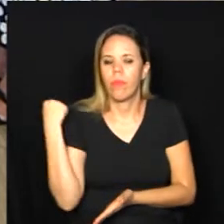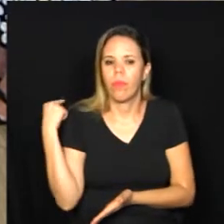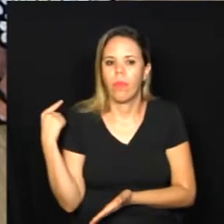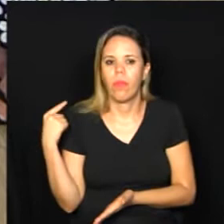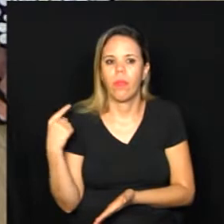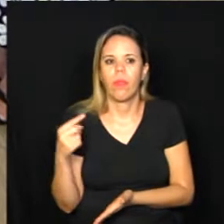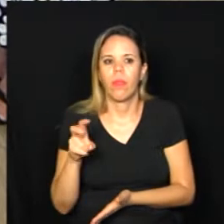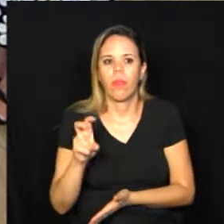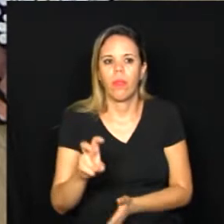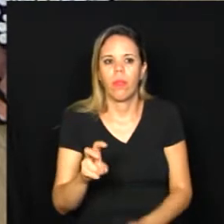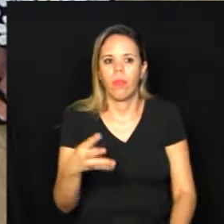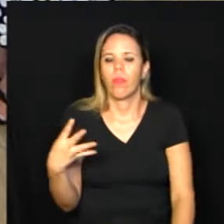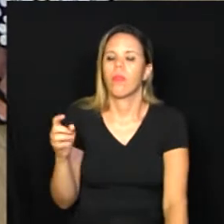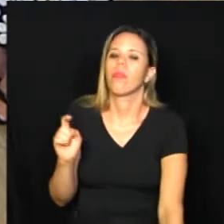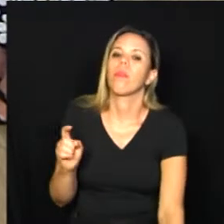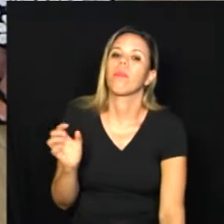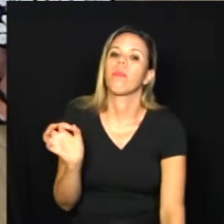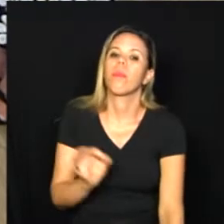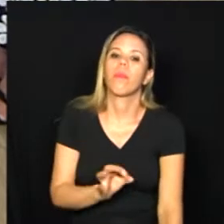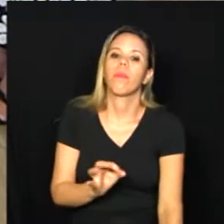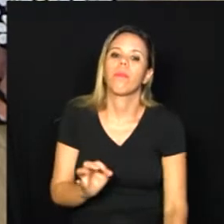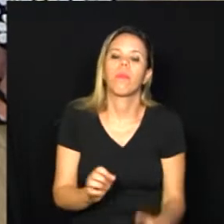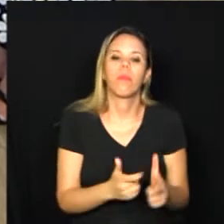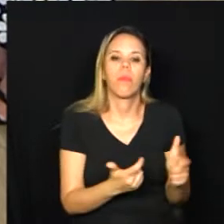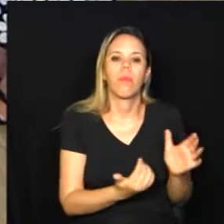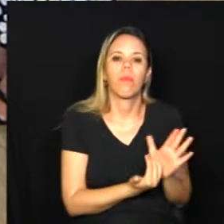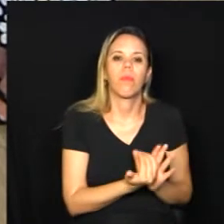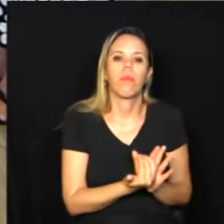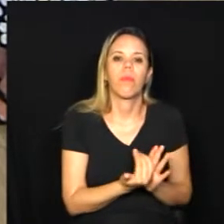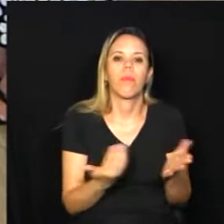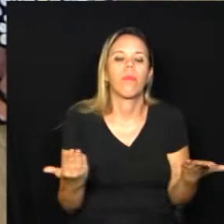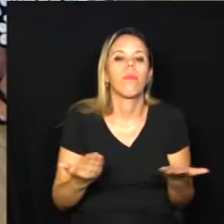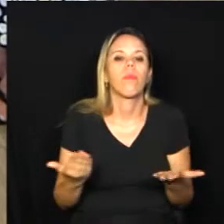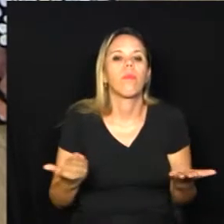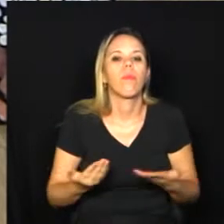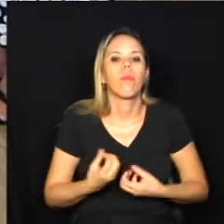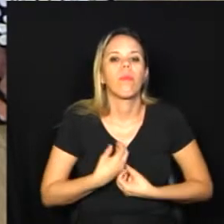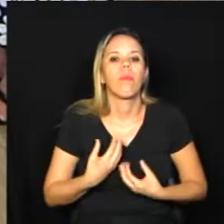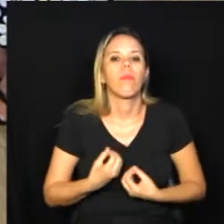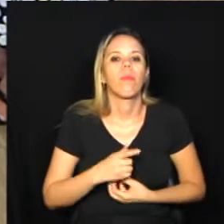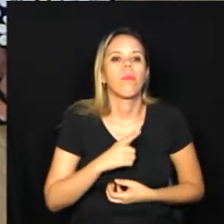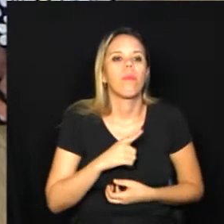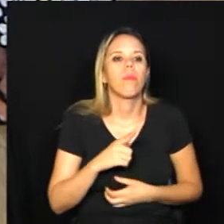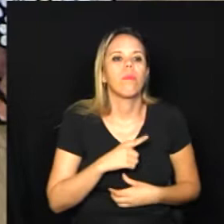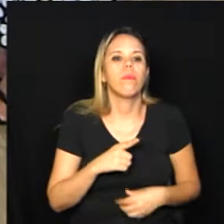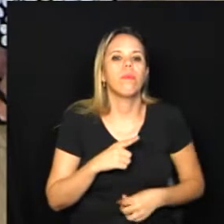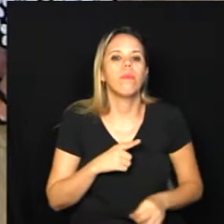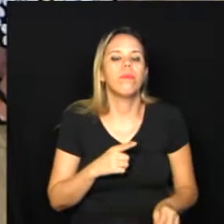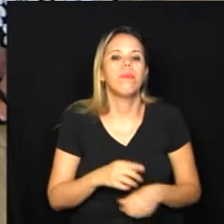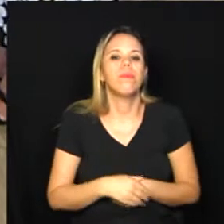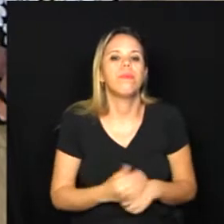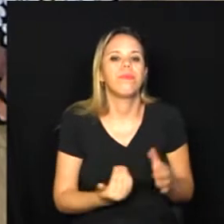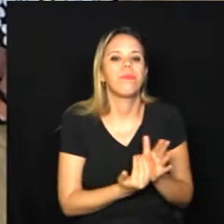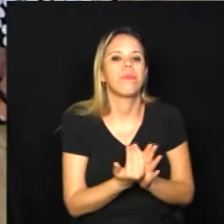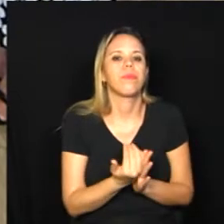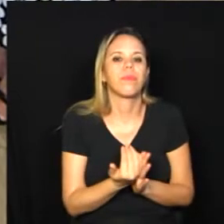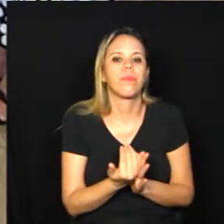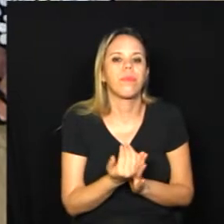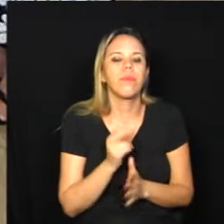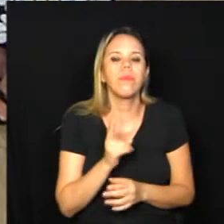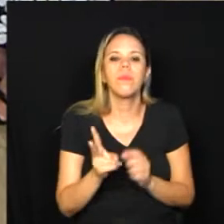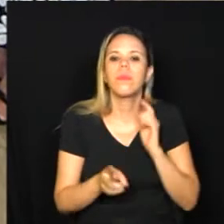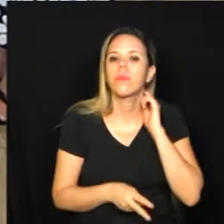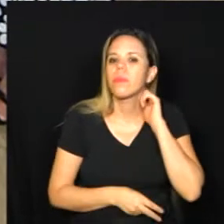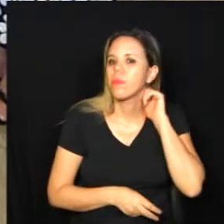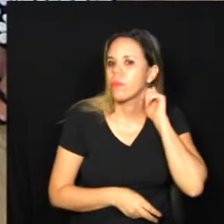em 54% de aumento. E hoje, a informação que nós temos é que este aumento, ele permanece,